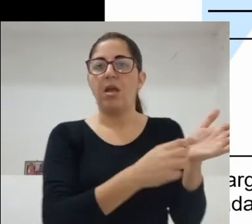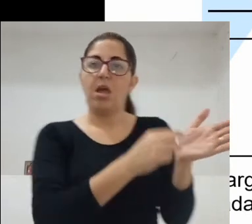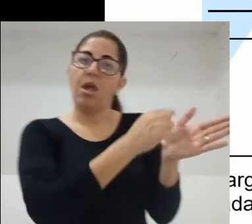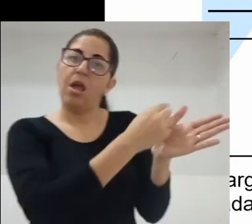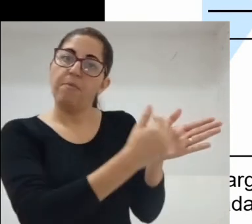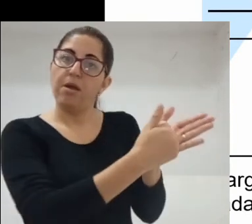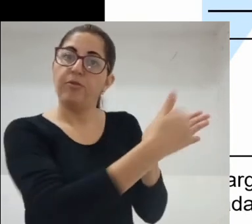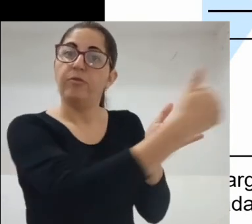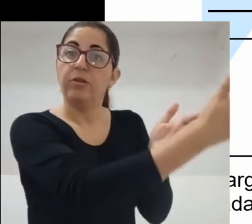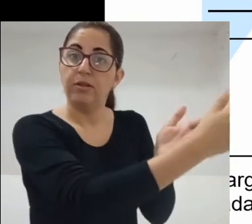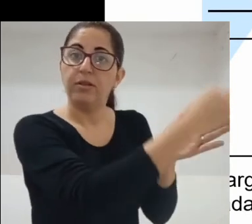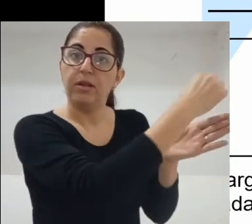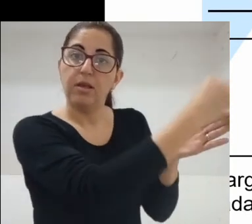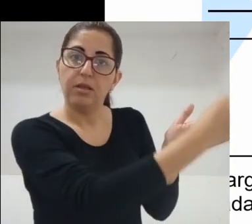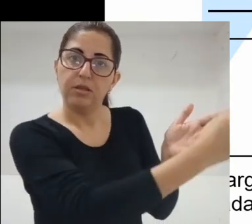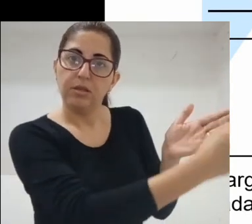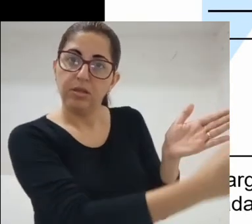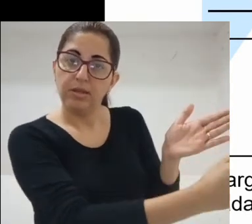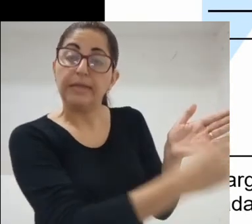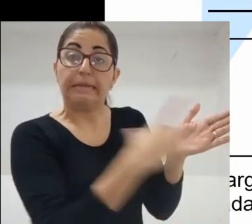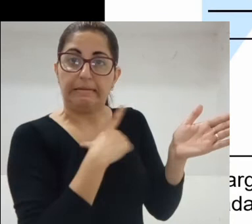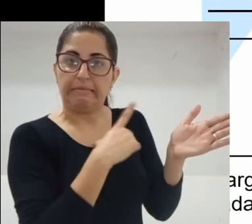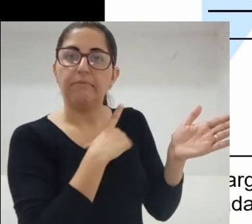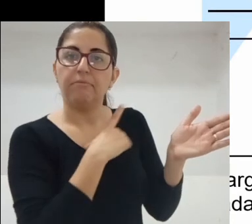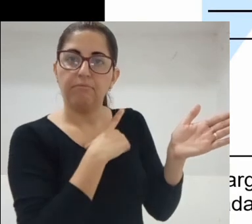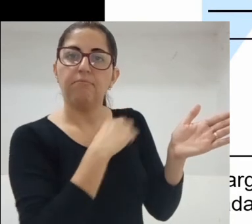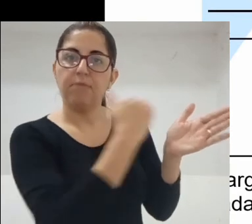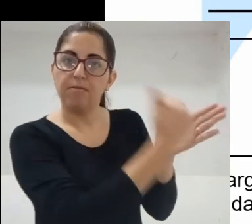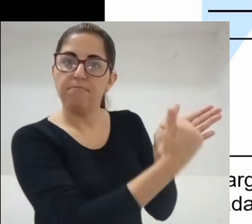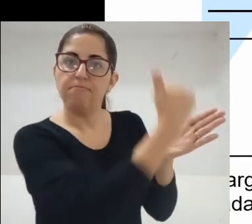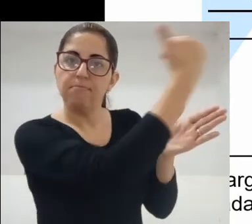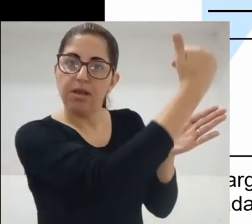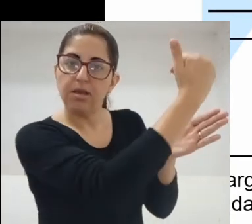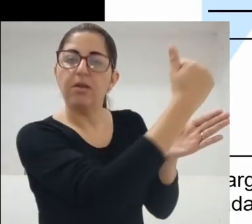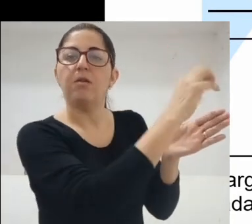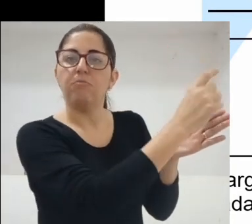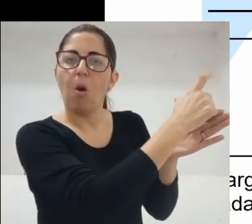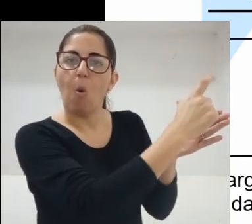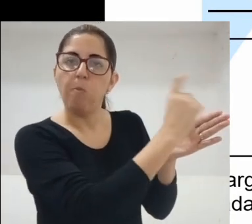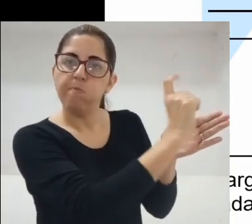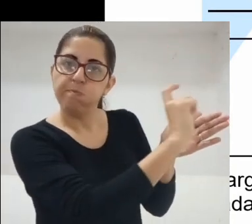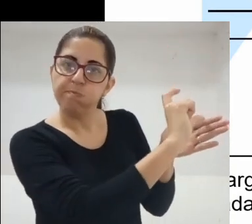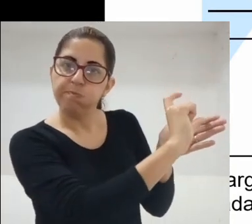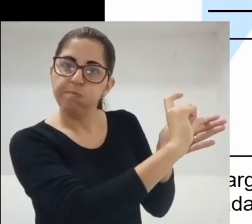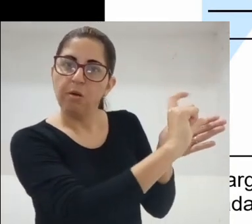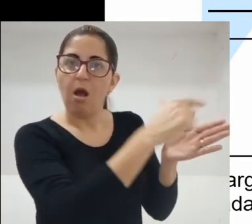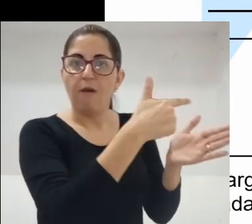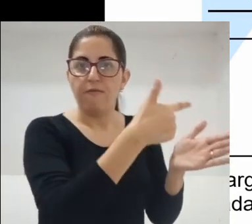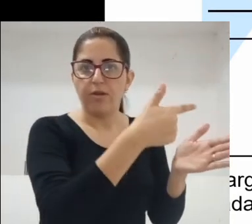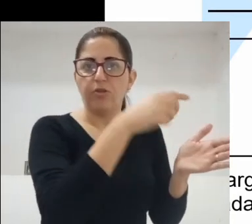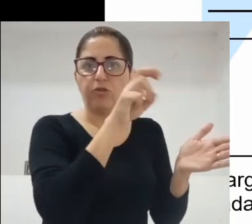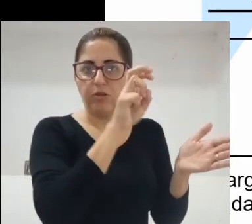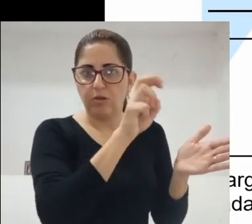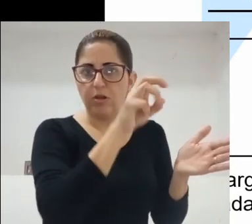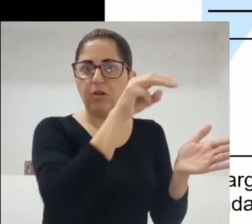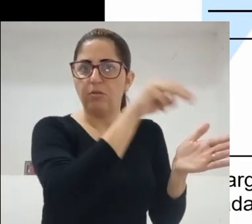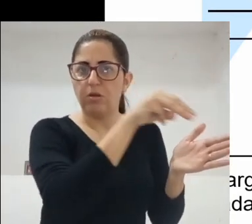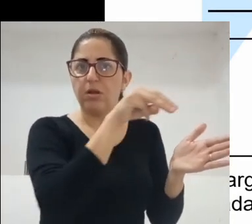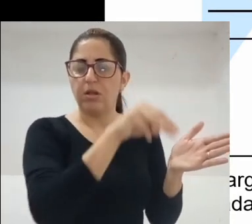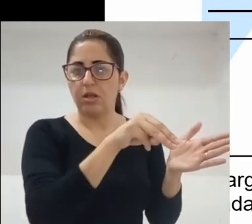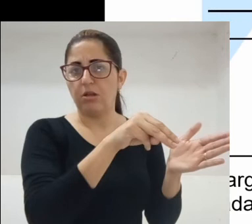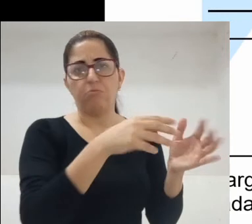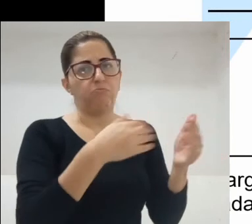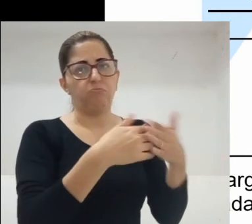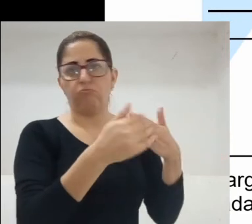destacada nessa nossa folha de desenho. E a margem esquerda dessa folha, ela vai servir justamente, por isso